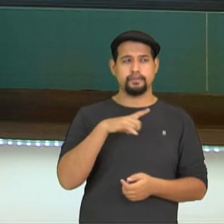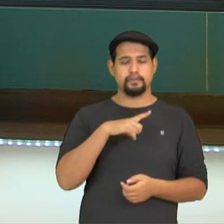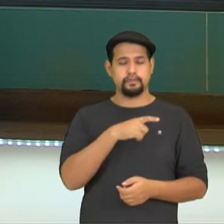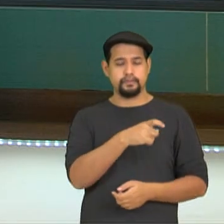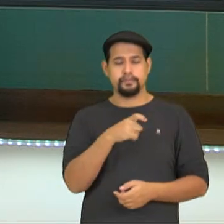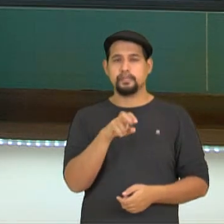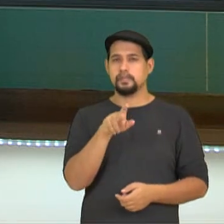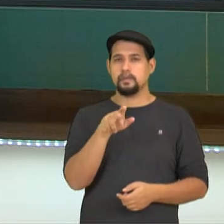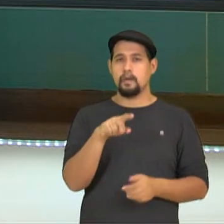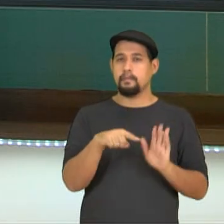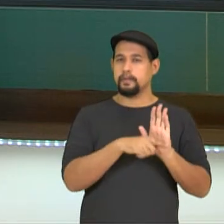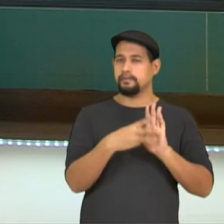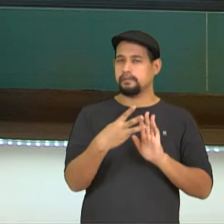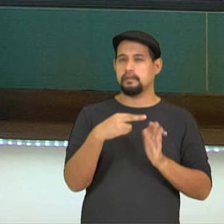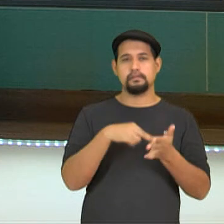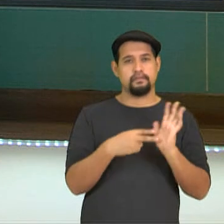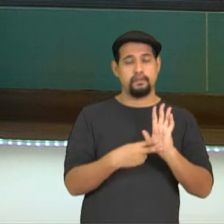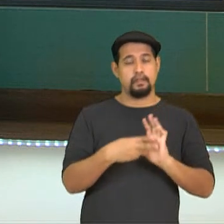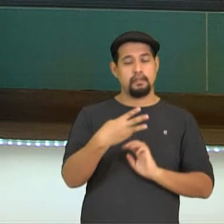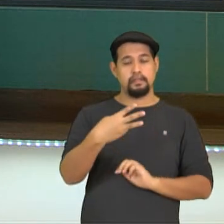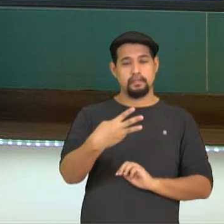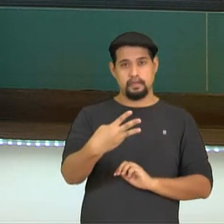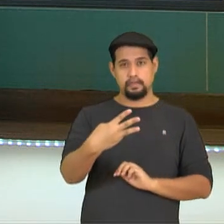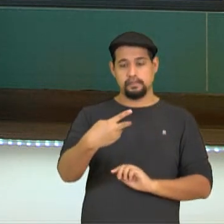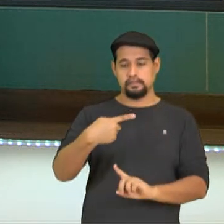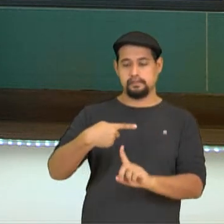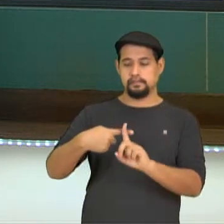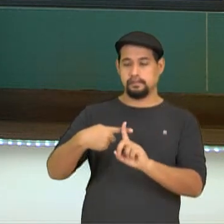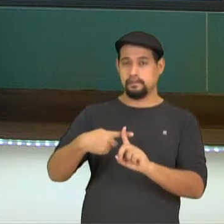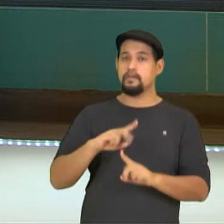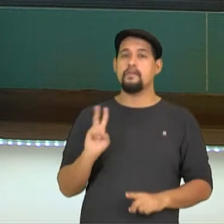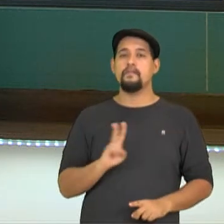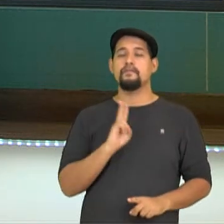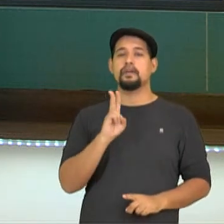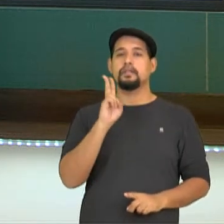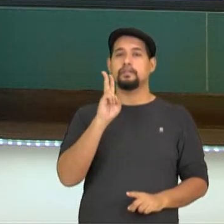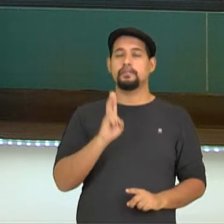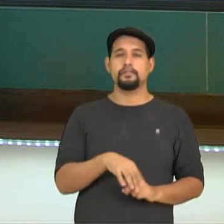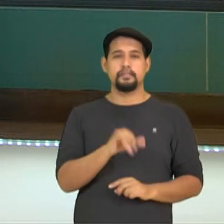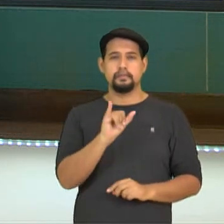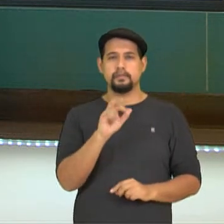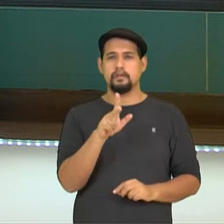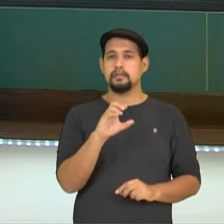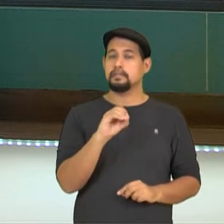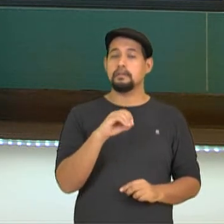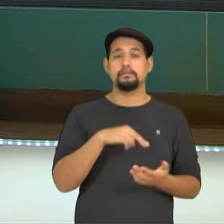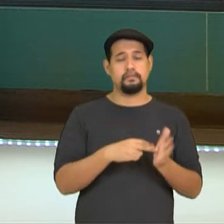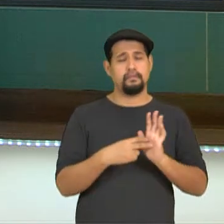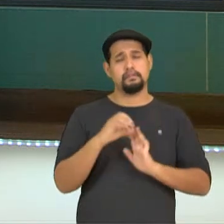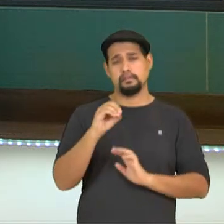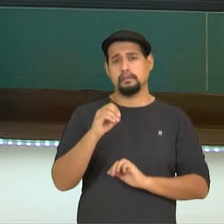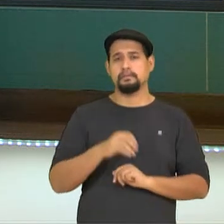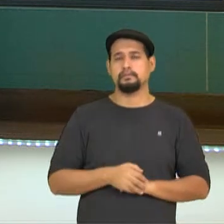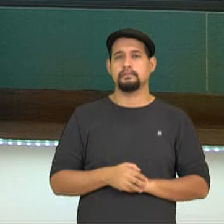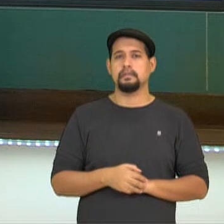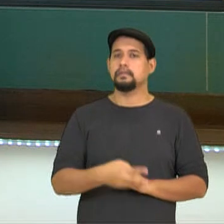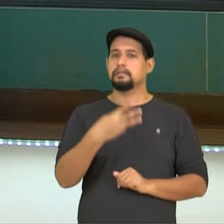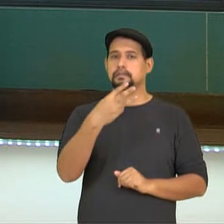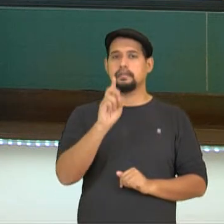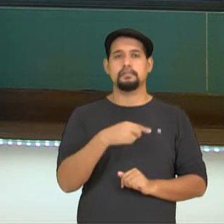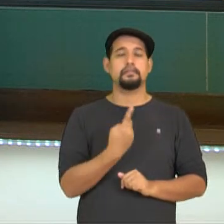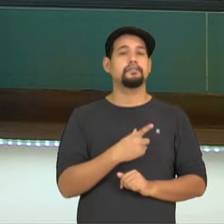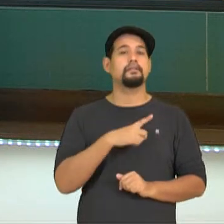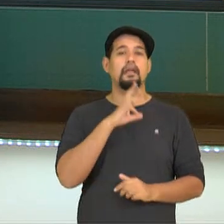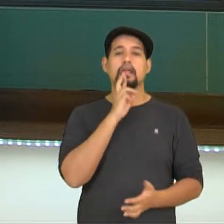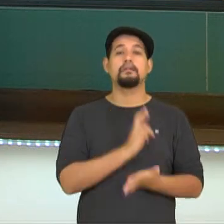igual a -3 vai ser 3 positivo. O valor de y correspondente a 0 vai ser 0. Para 3 nós teremos